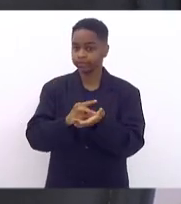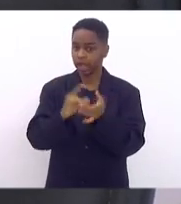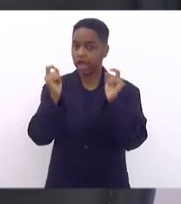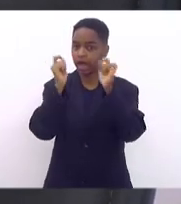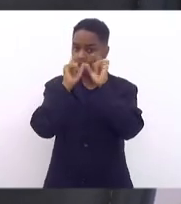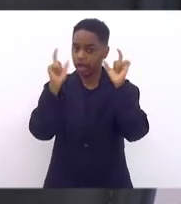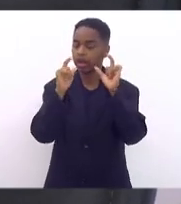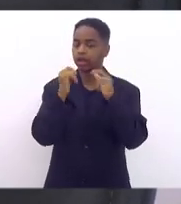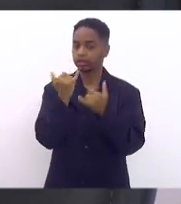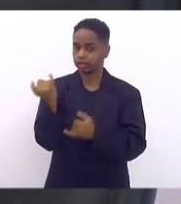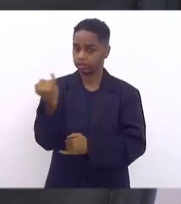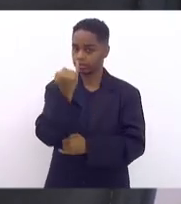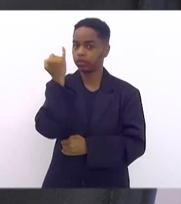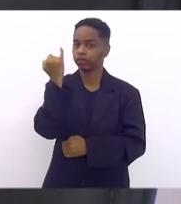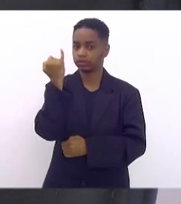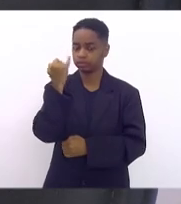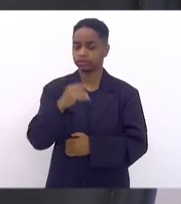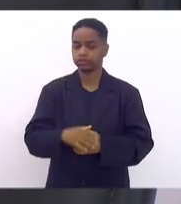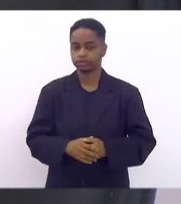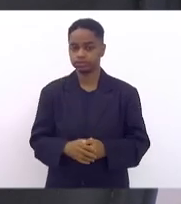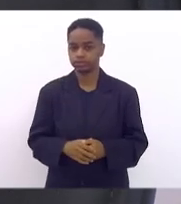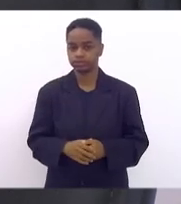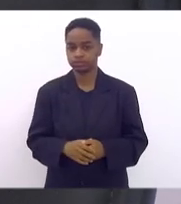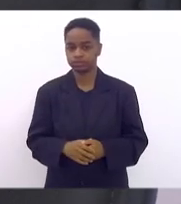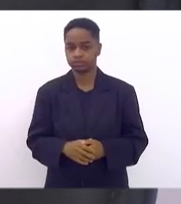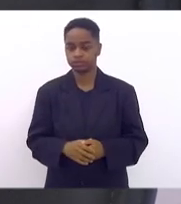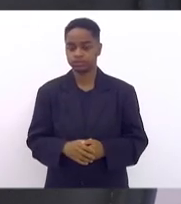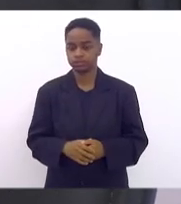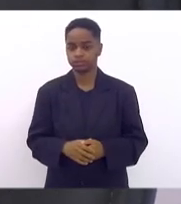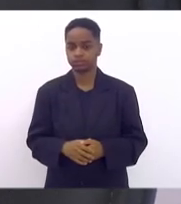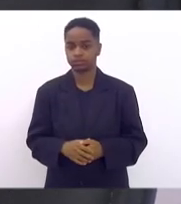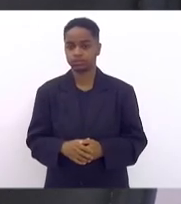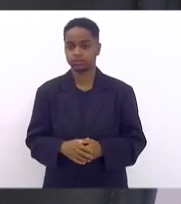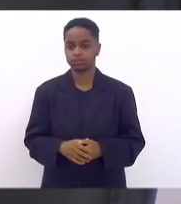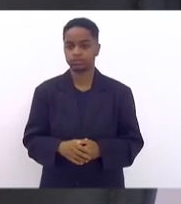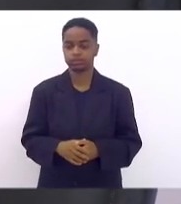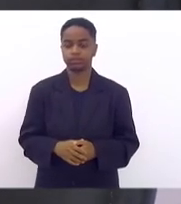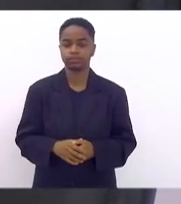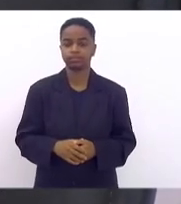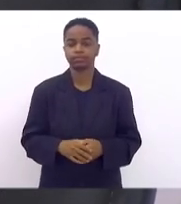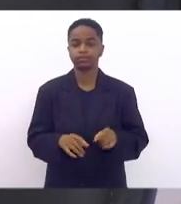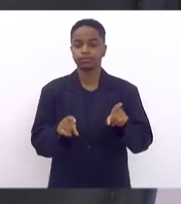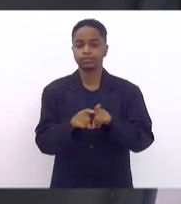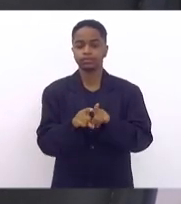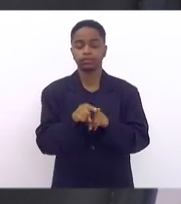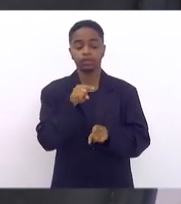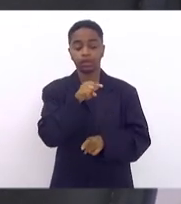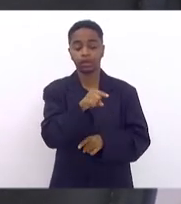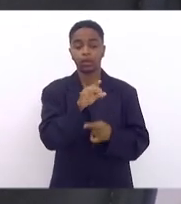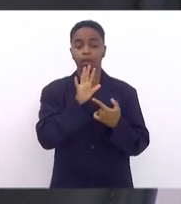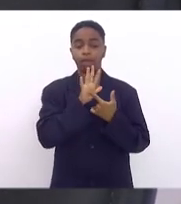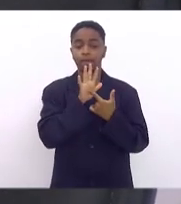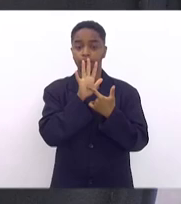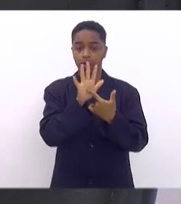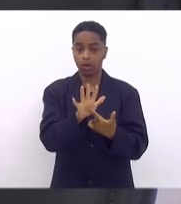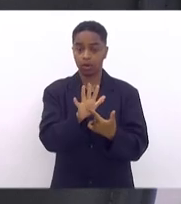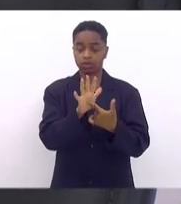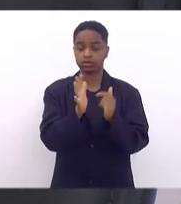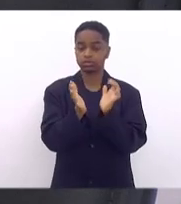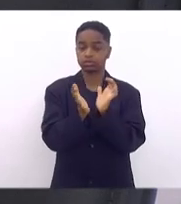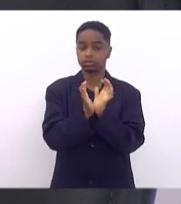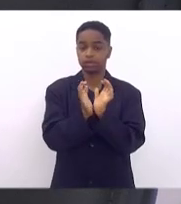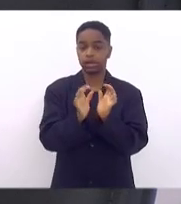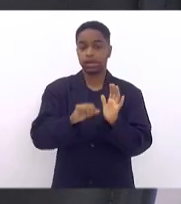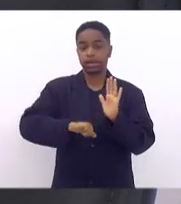alerta muito interessante que você faz. Por outro lado, você mostra também que essa organização